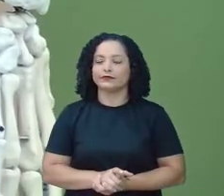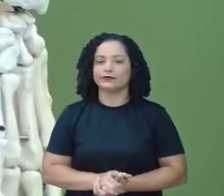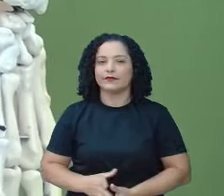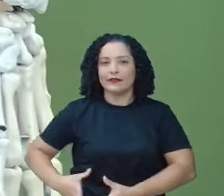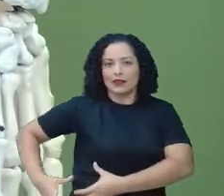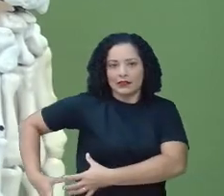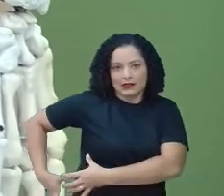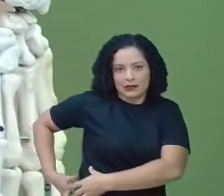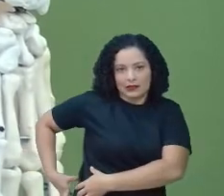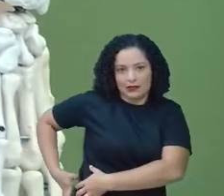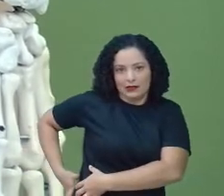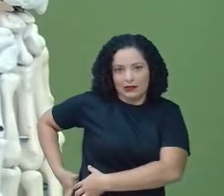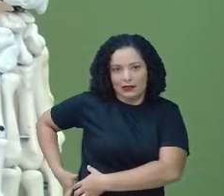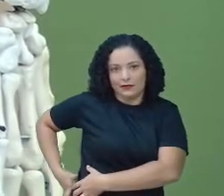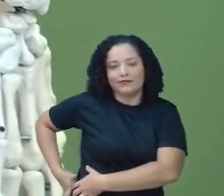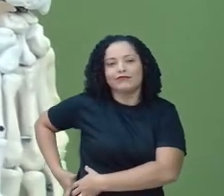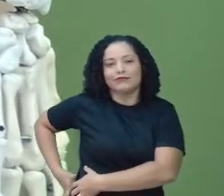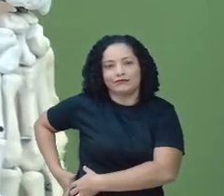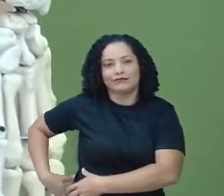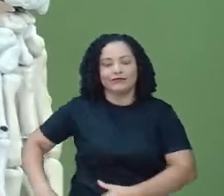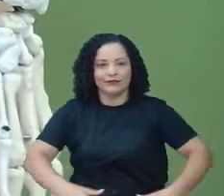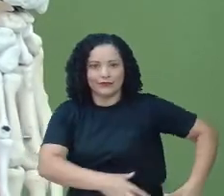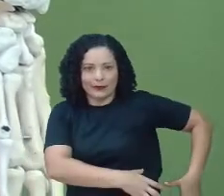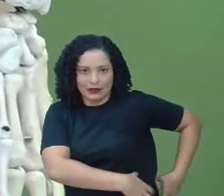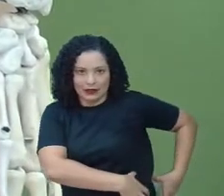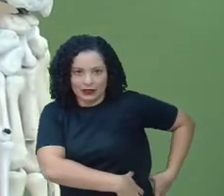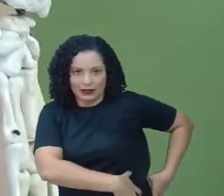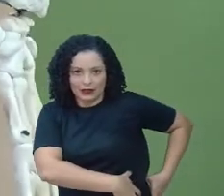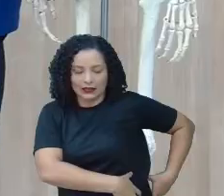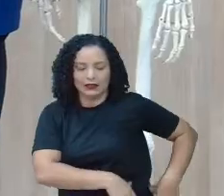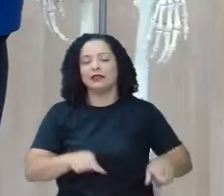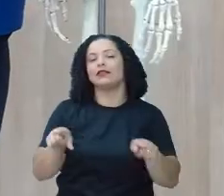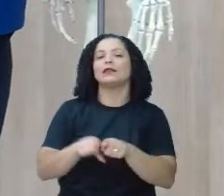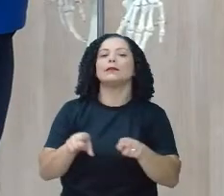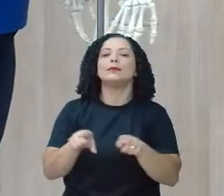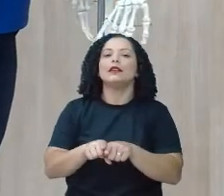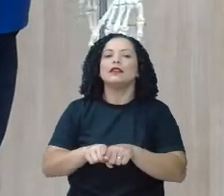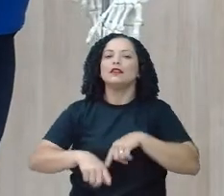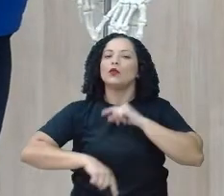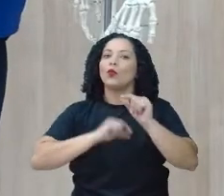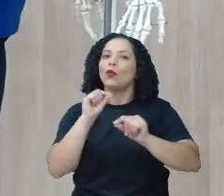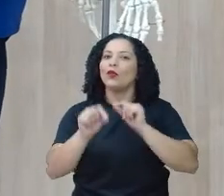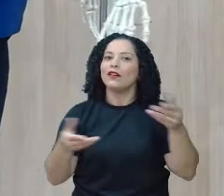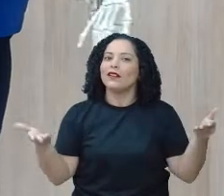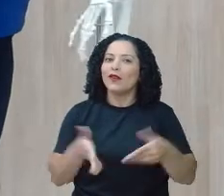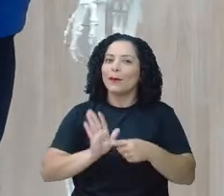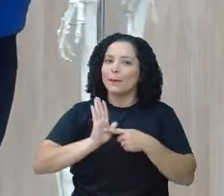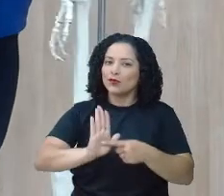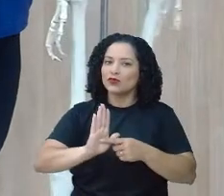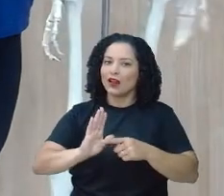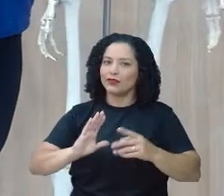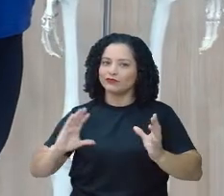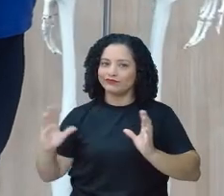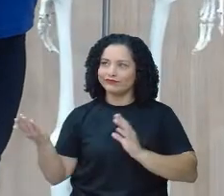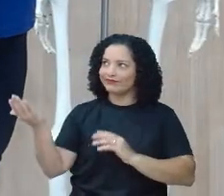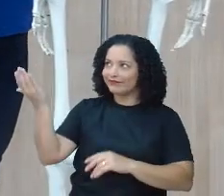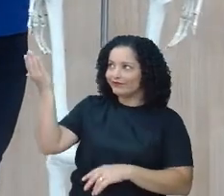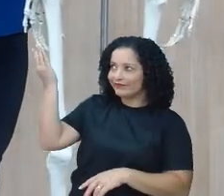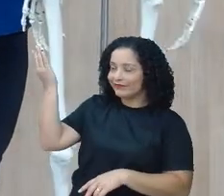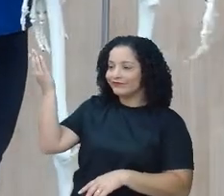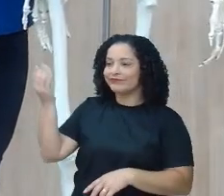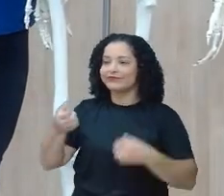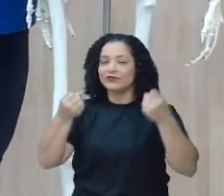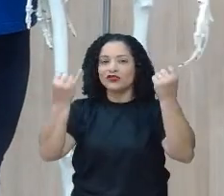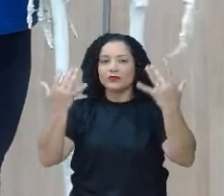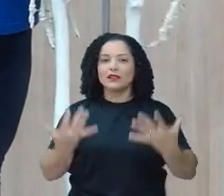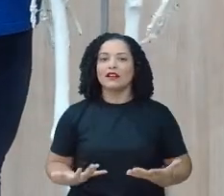Essa seria uma curiosidade também para ver. O que eu vou mostrar aqui? Vou voltar, Caetano, para frente, para a gente poder falar